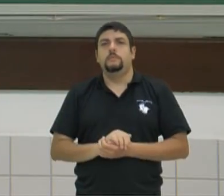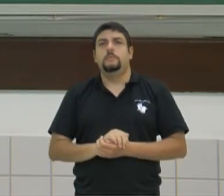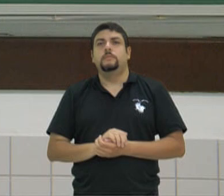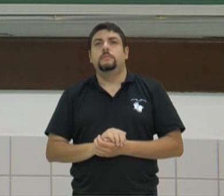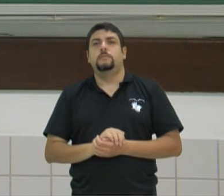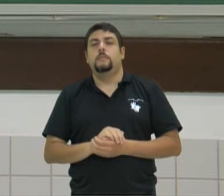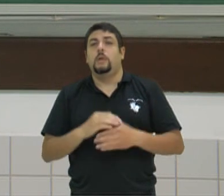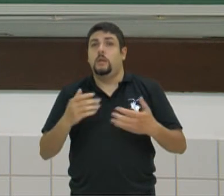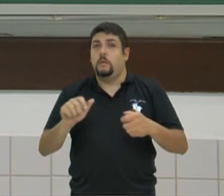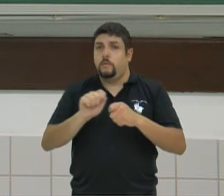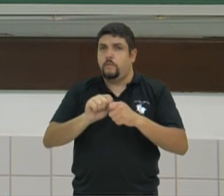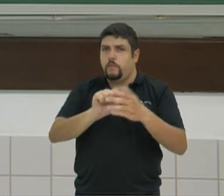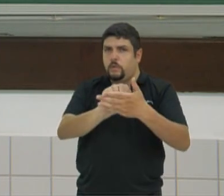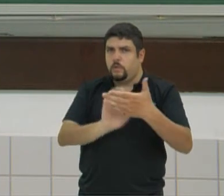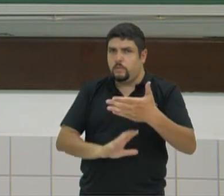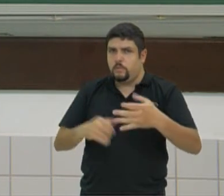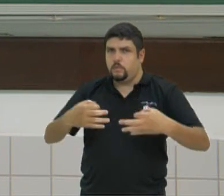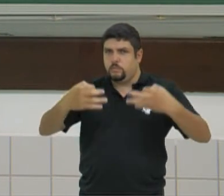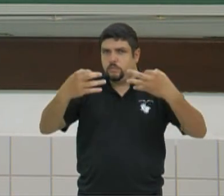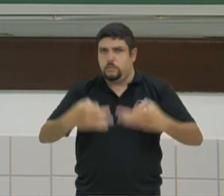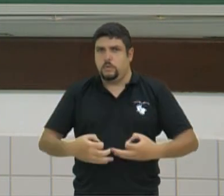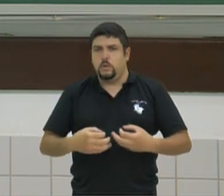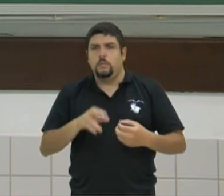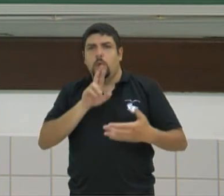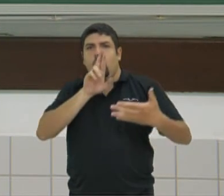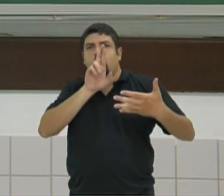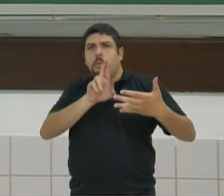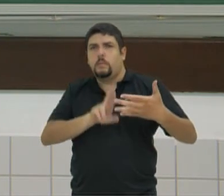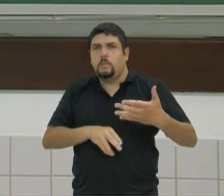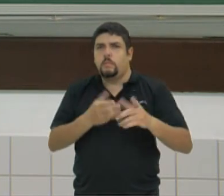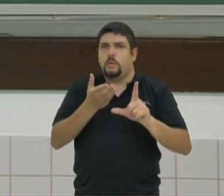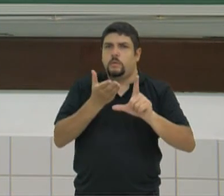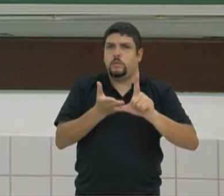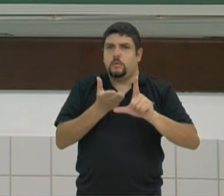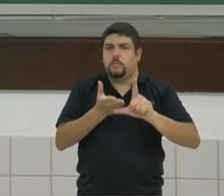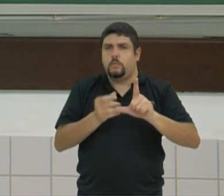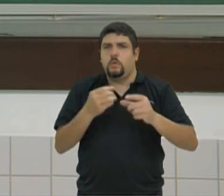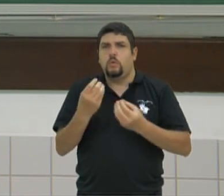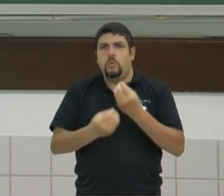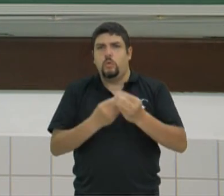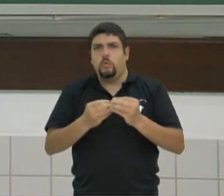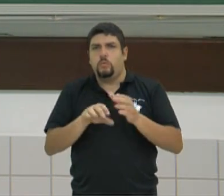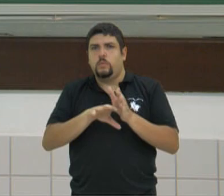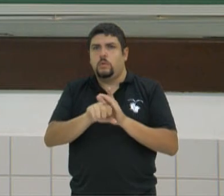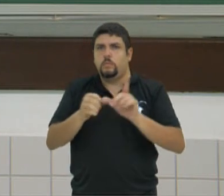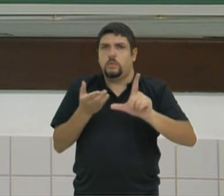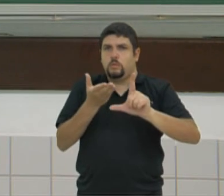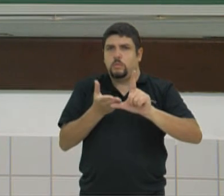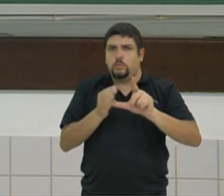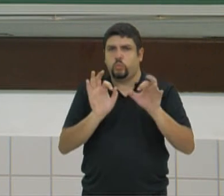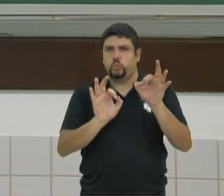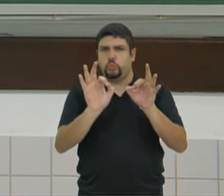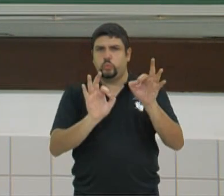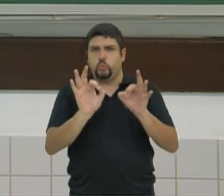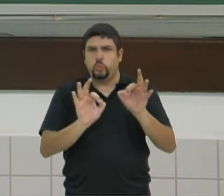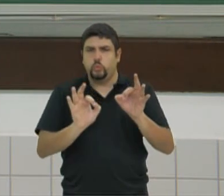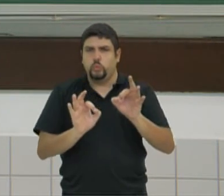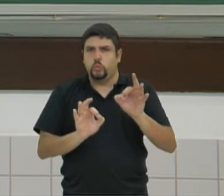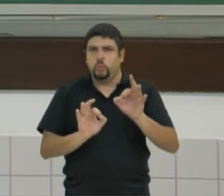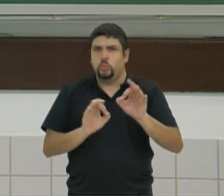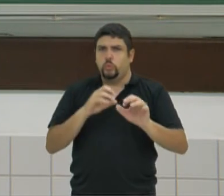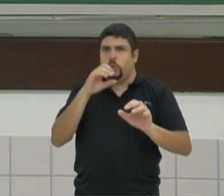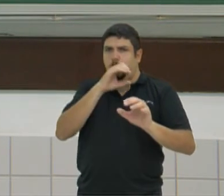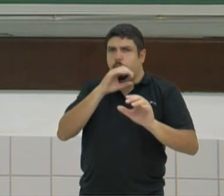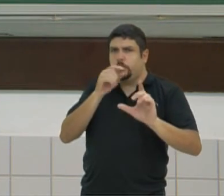Então, faça suas atividades direitinho, resolva as atividades no Google Classroom, deixa teu Google Classroom em ordem, em dia, com as